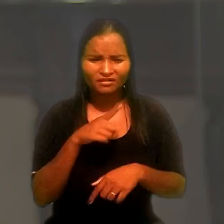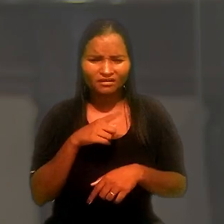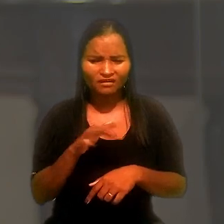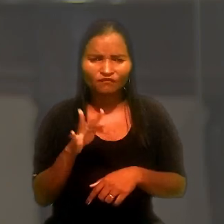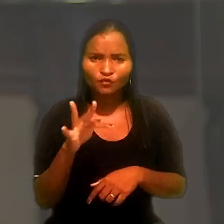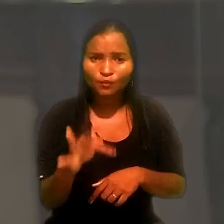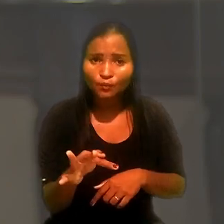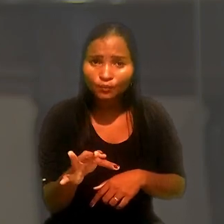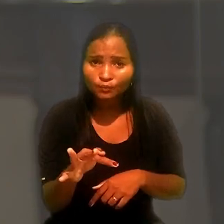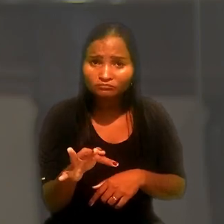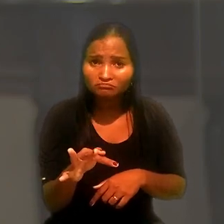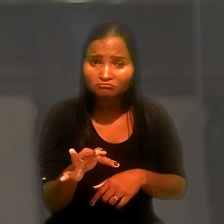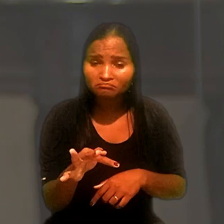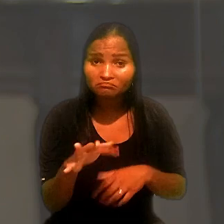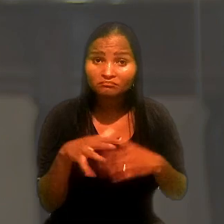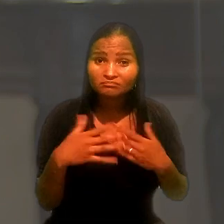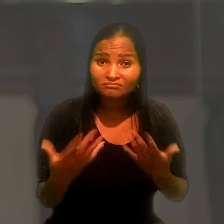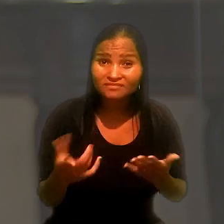futuro?